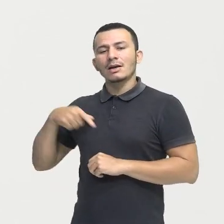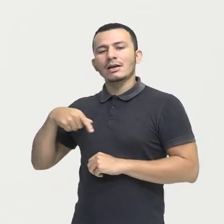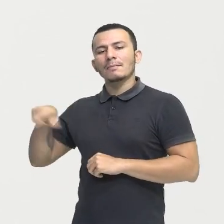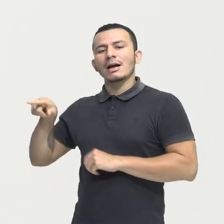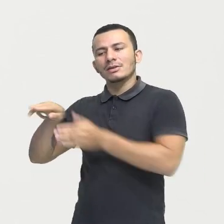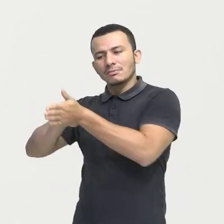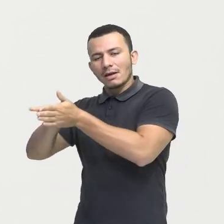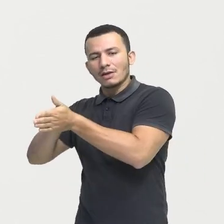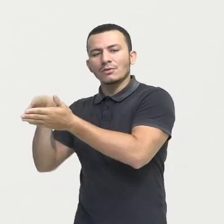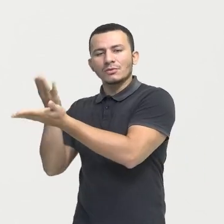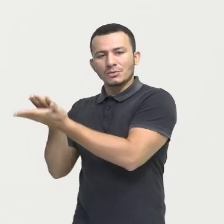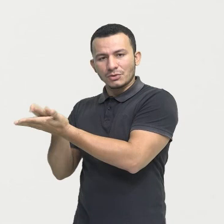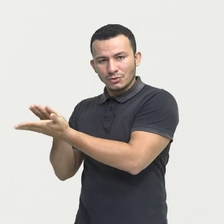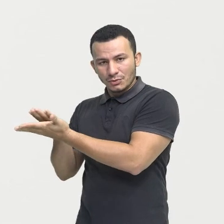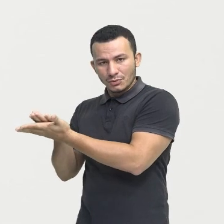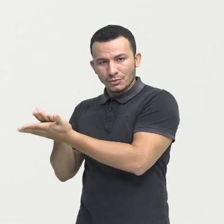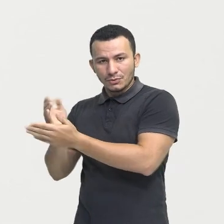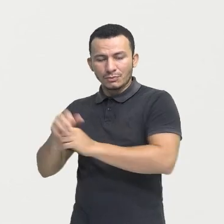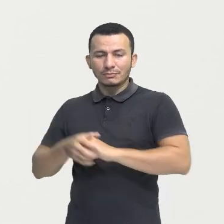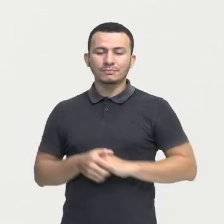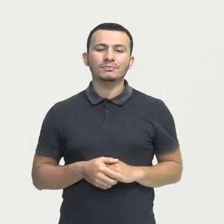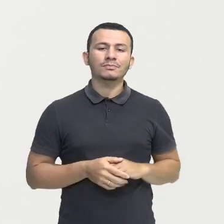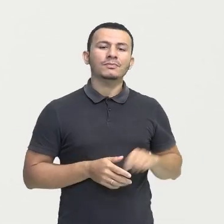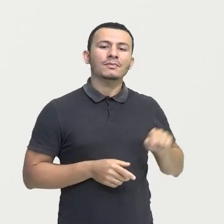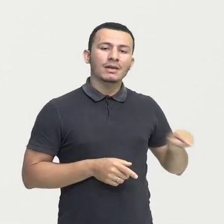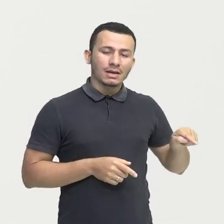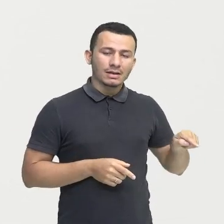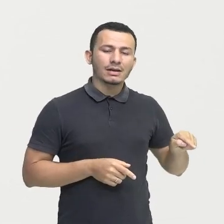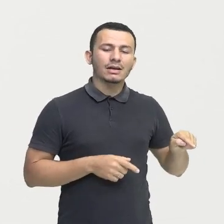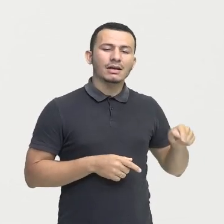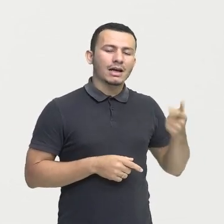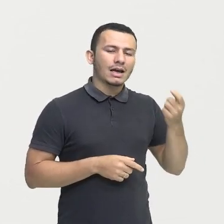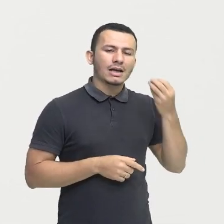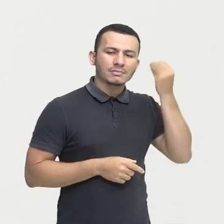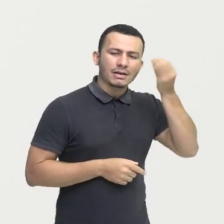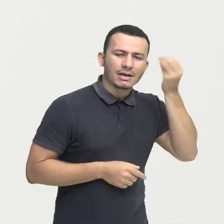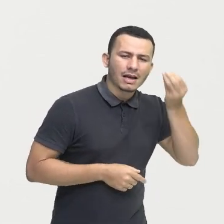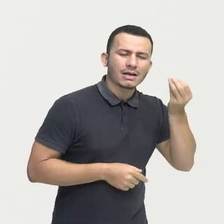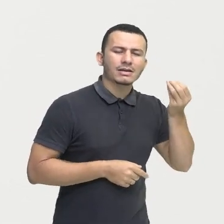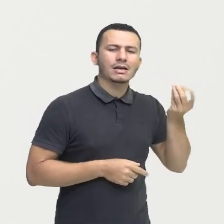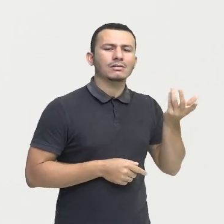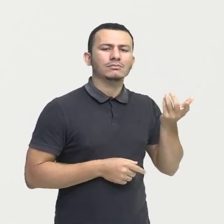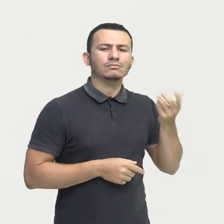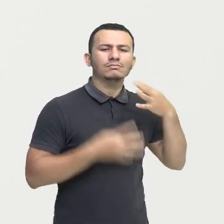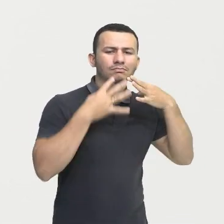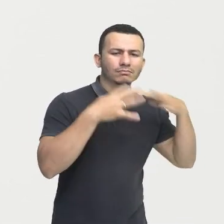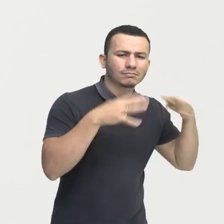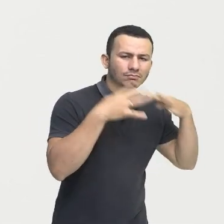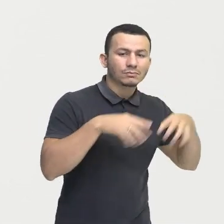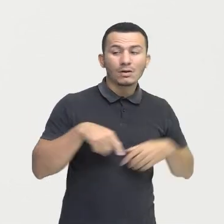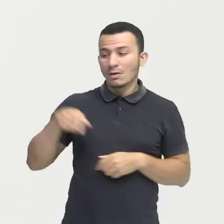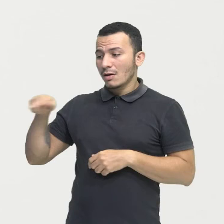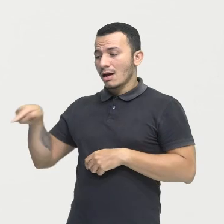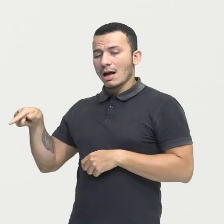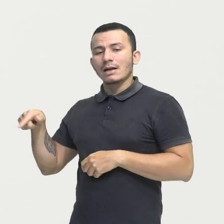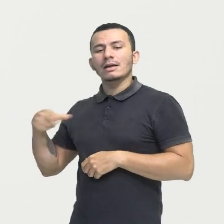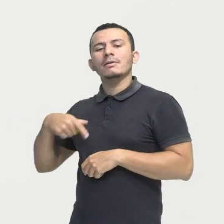senso comum. E o conhecimento científico não é baseado na experiência, na pesquisa. O que mais?